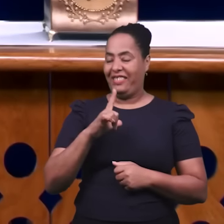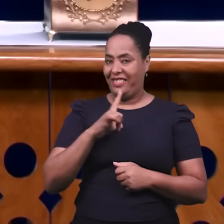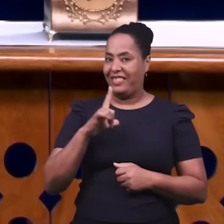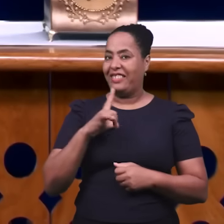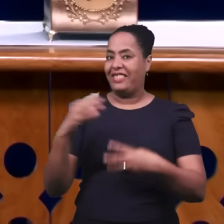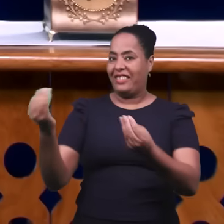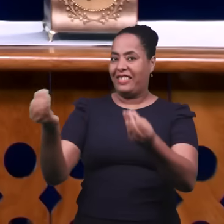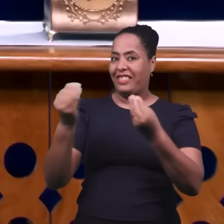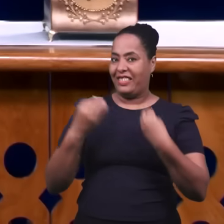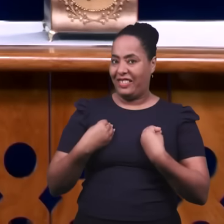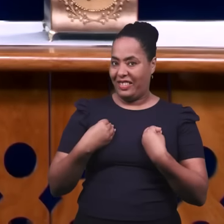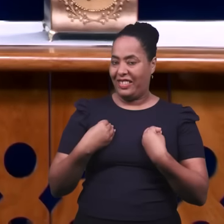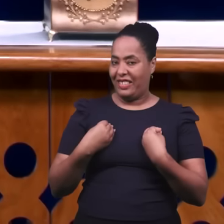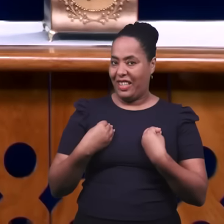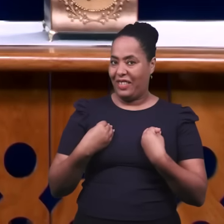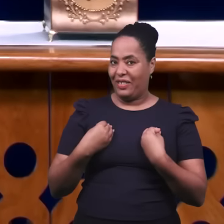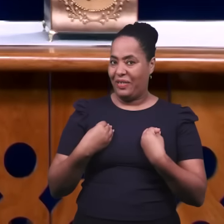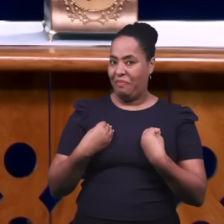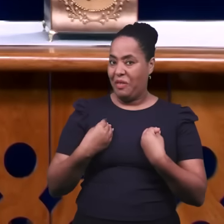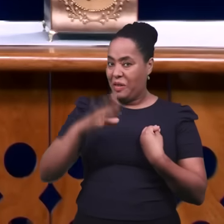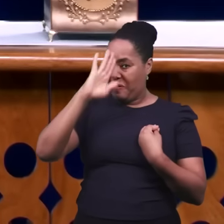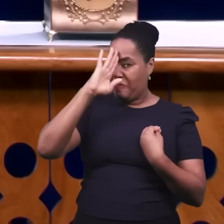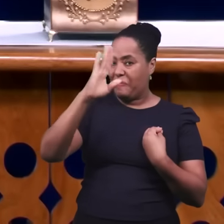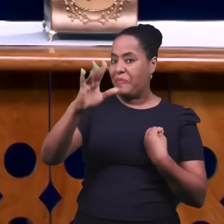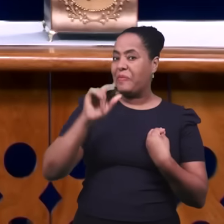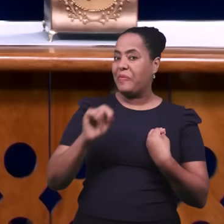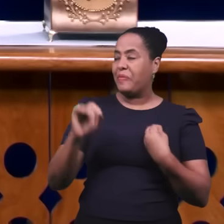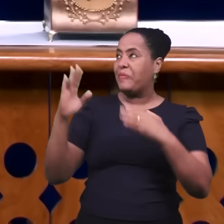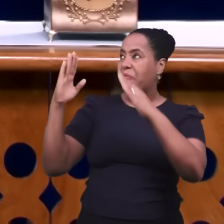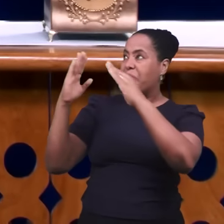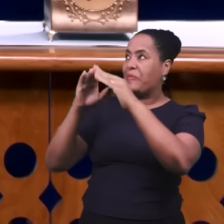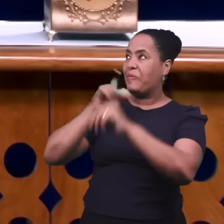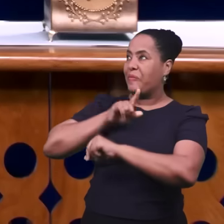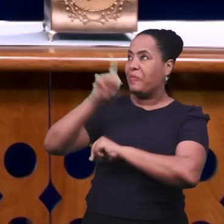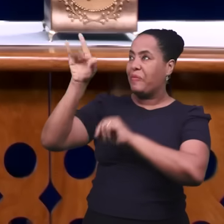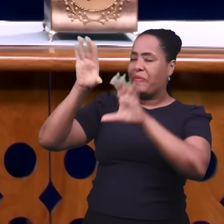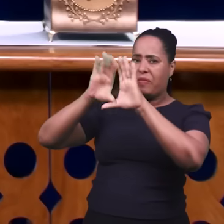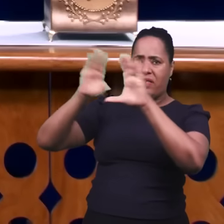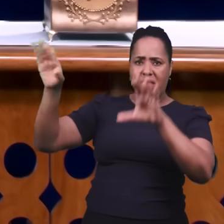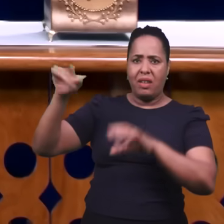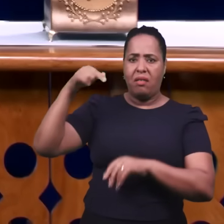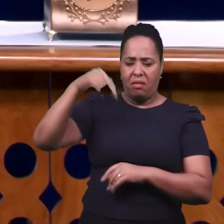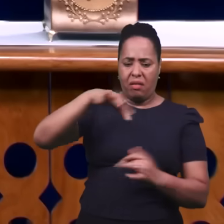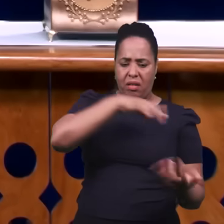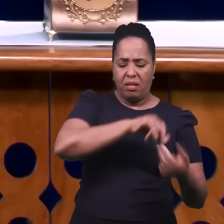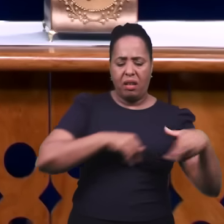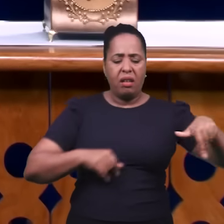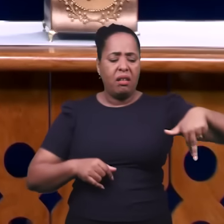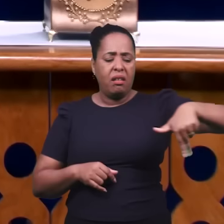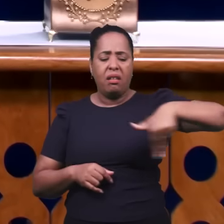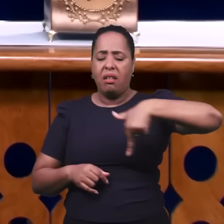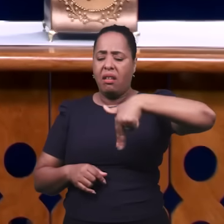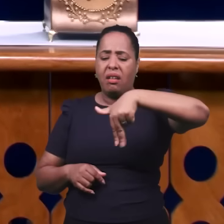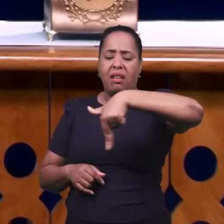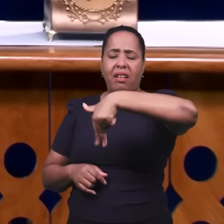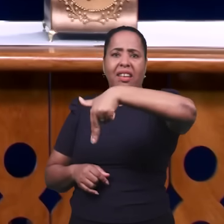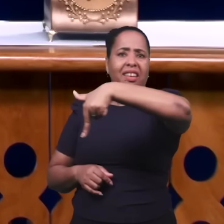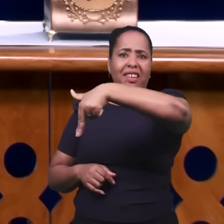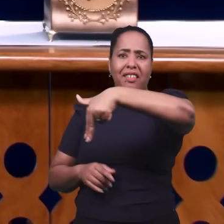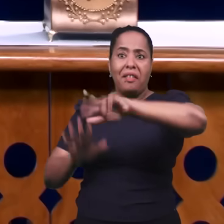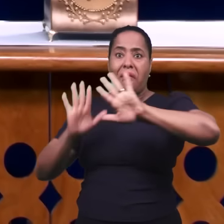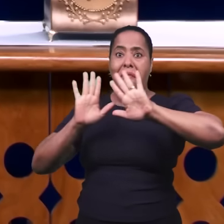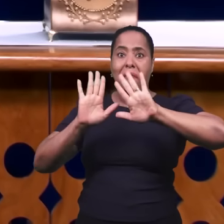nosso novo lar no céu. Estamos aqui peregrinando, mas nós bendizemos ao Senhor o cântico da